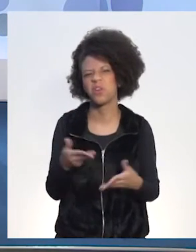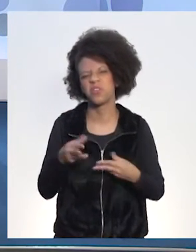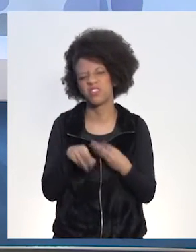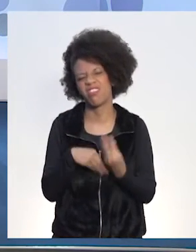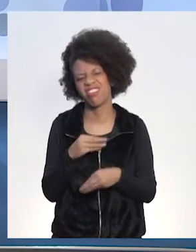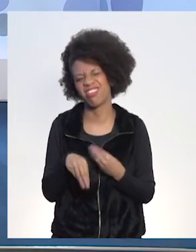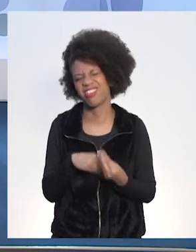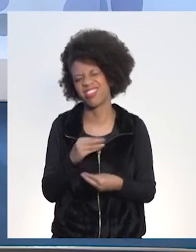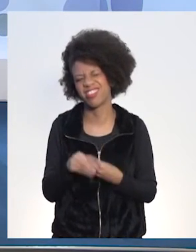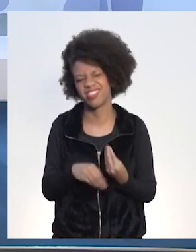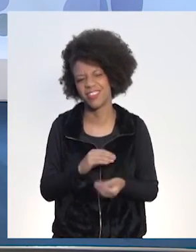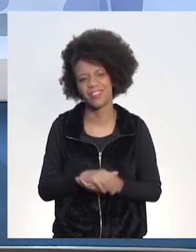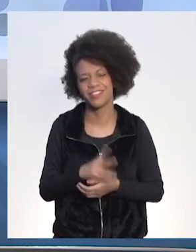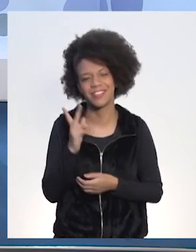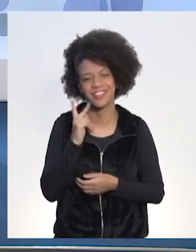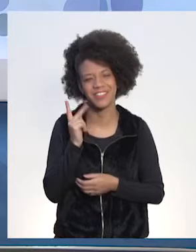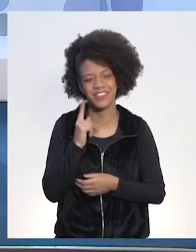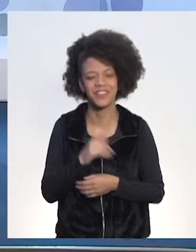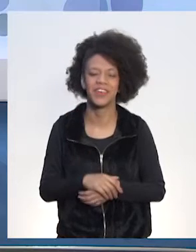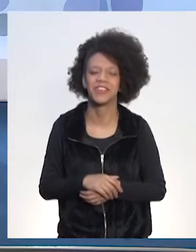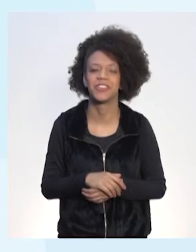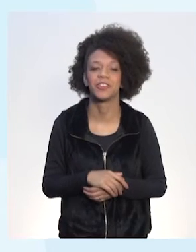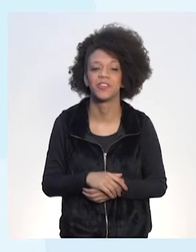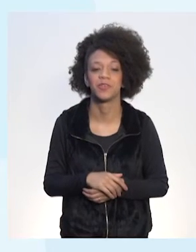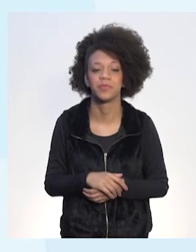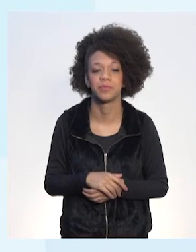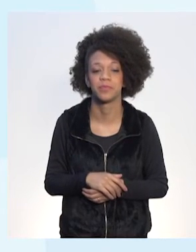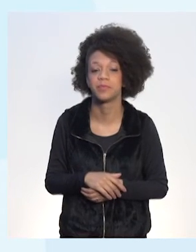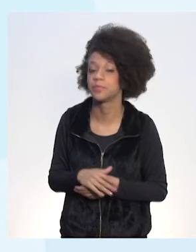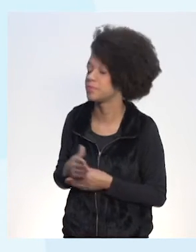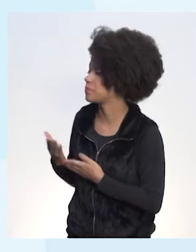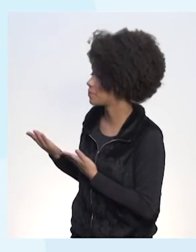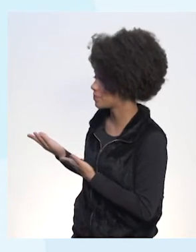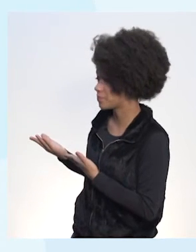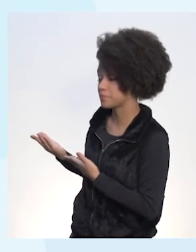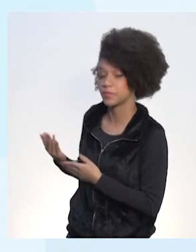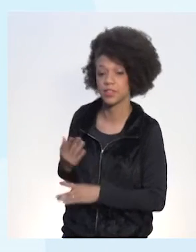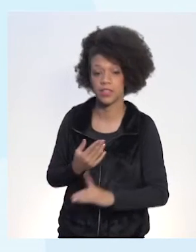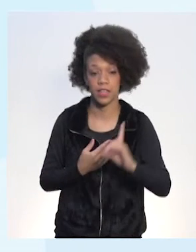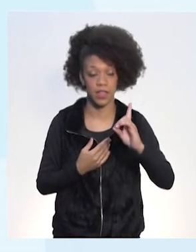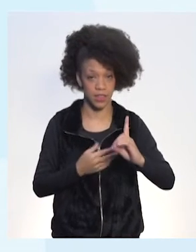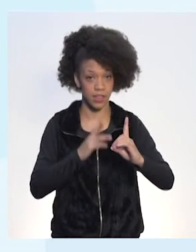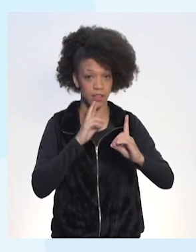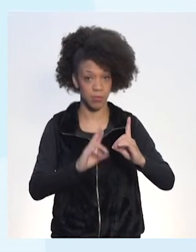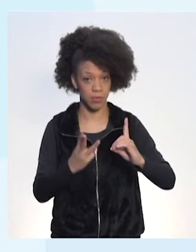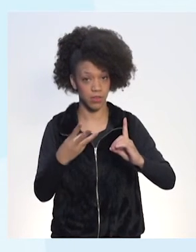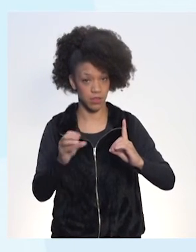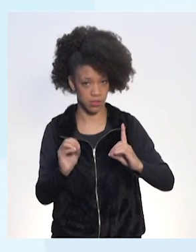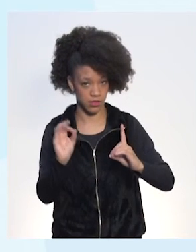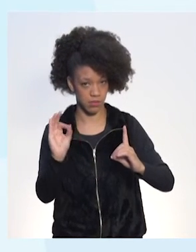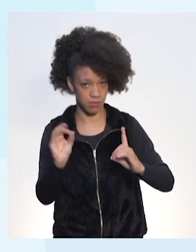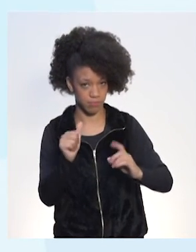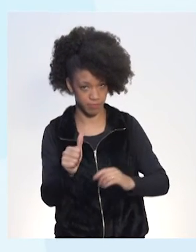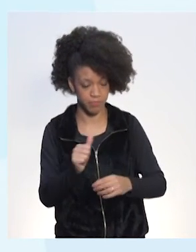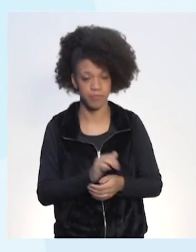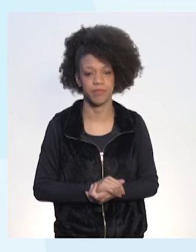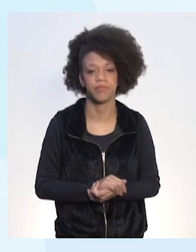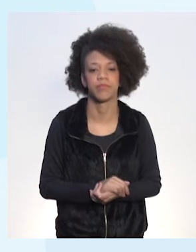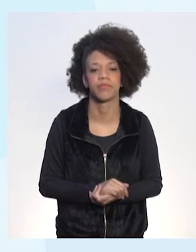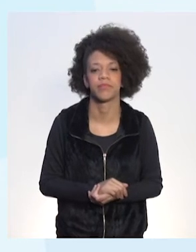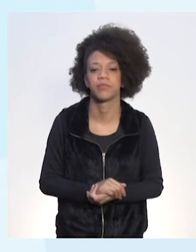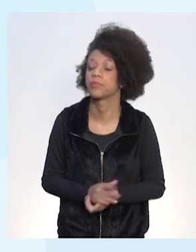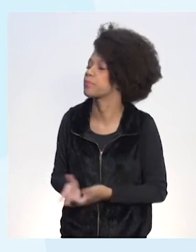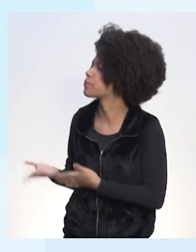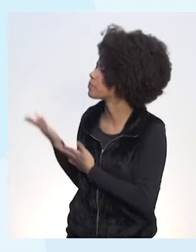estou? Normal. Olha lá, ó. Ok. Aí. Então, ó. Legal. 30 graus. Beleza? Então, vamos